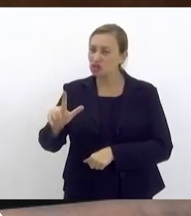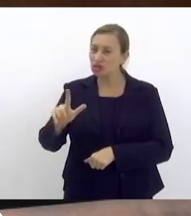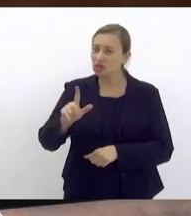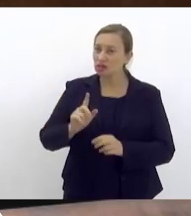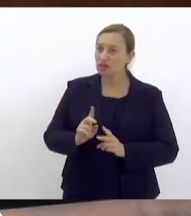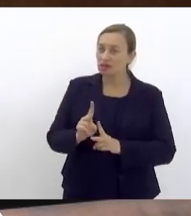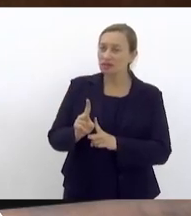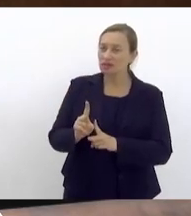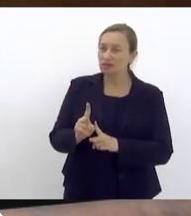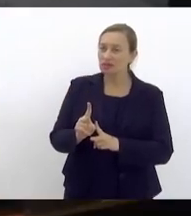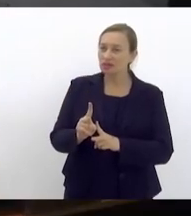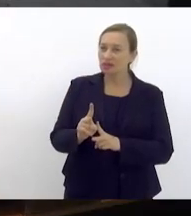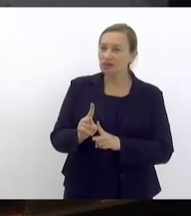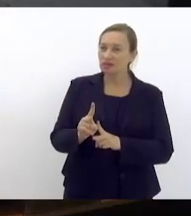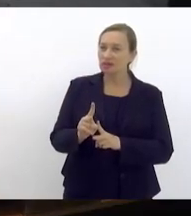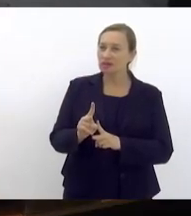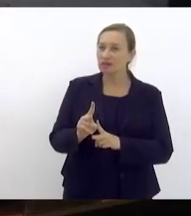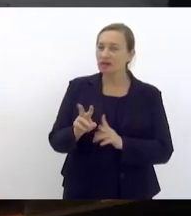o quadro de complementar